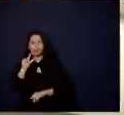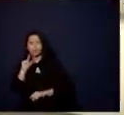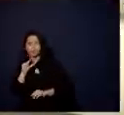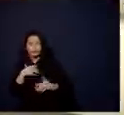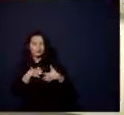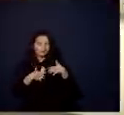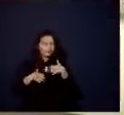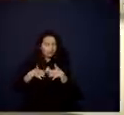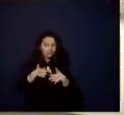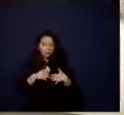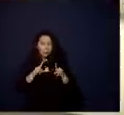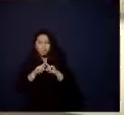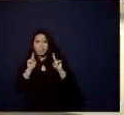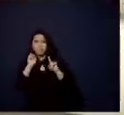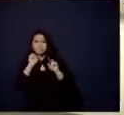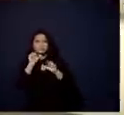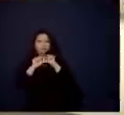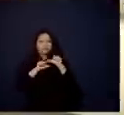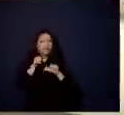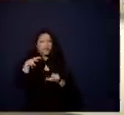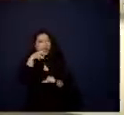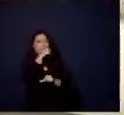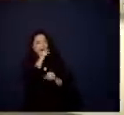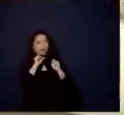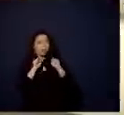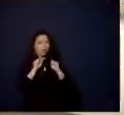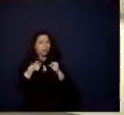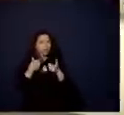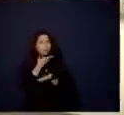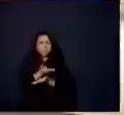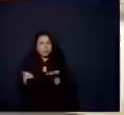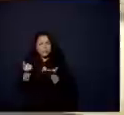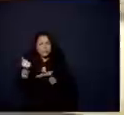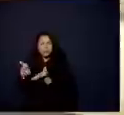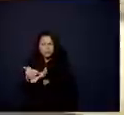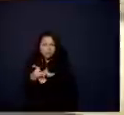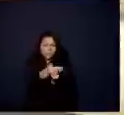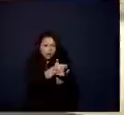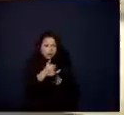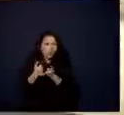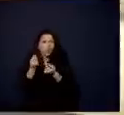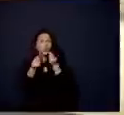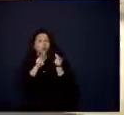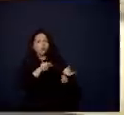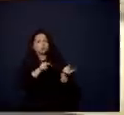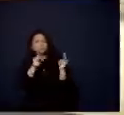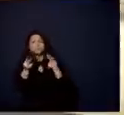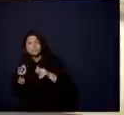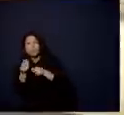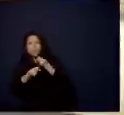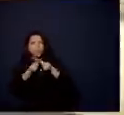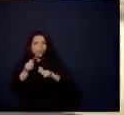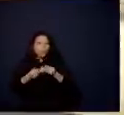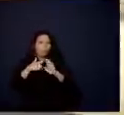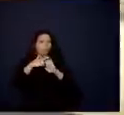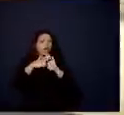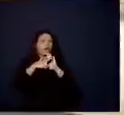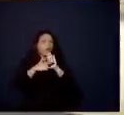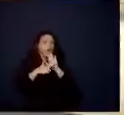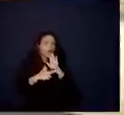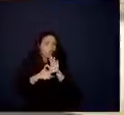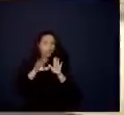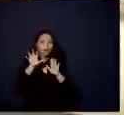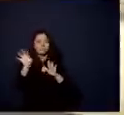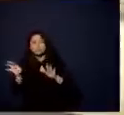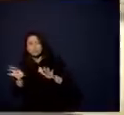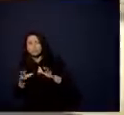receio assim olha mas foi uma mudança muito rápido posso perder arrecadação eu não sei como é que vai ser a regra de transição tem uma regra de transição de